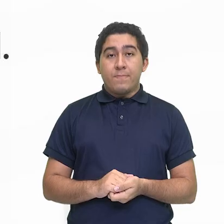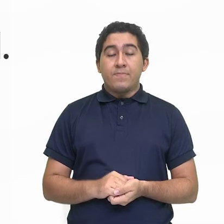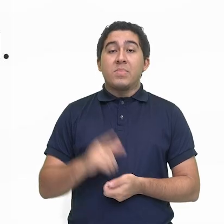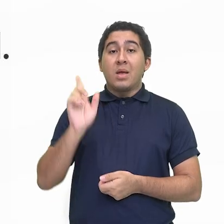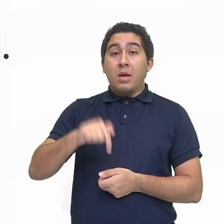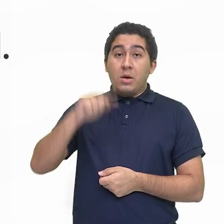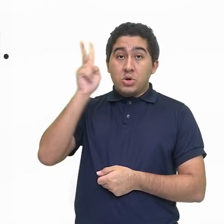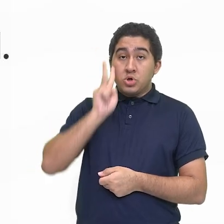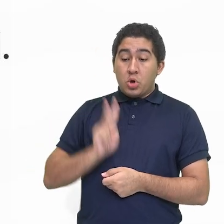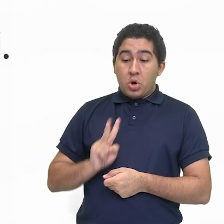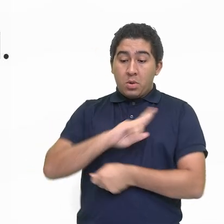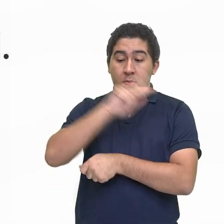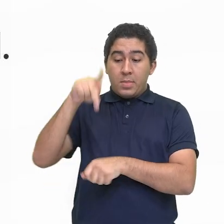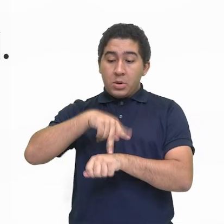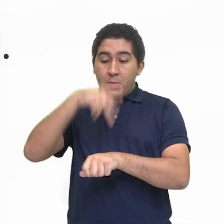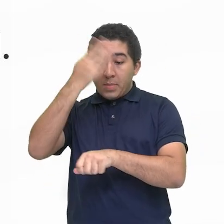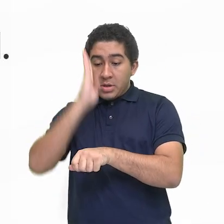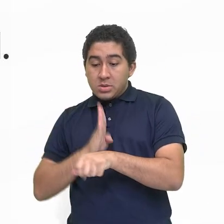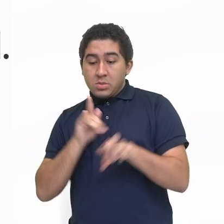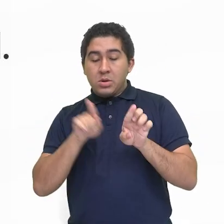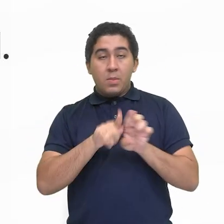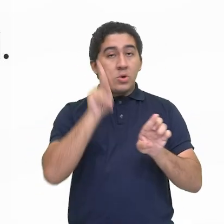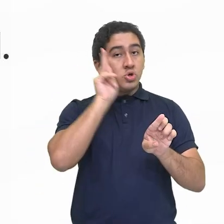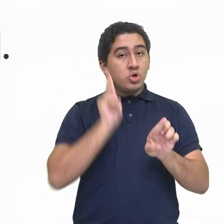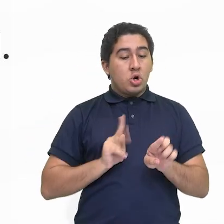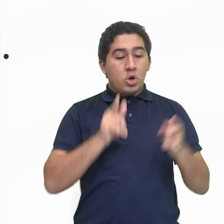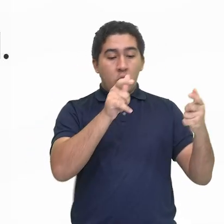história brasileira como a história local, ela